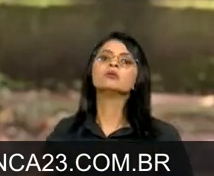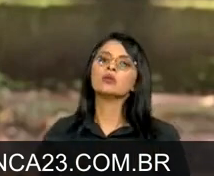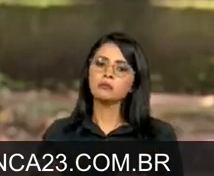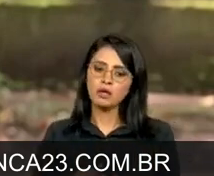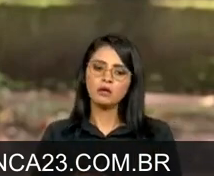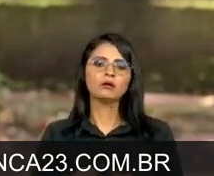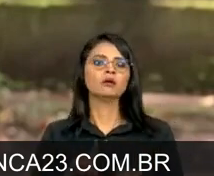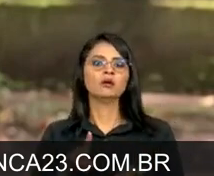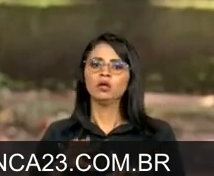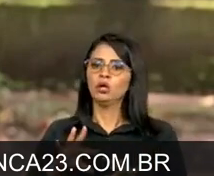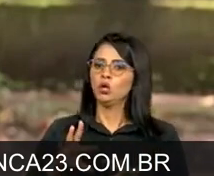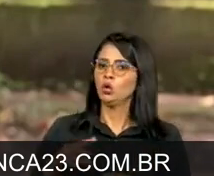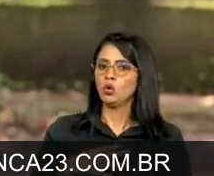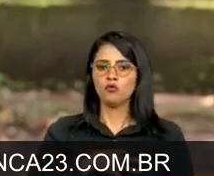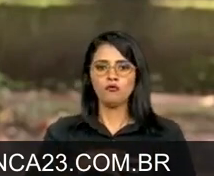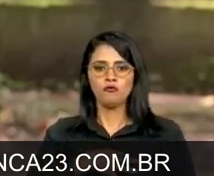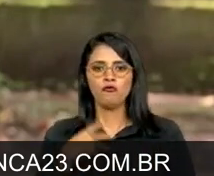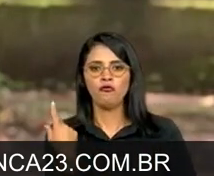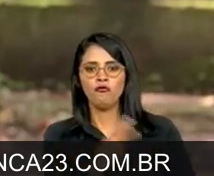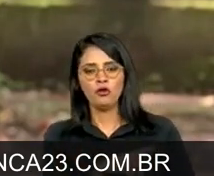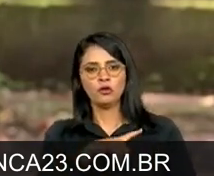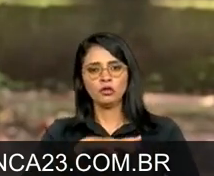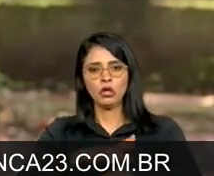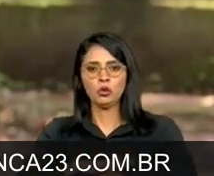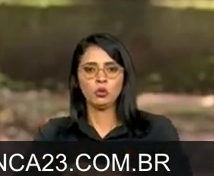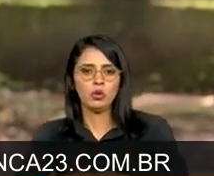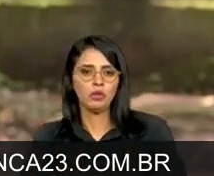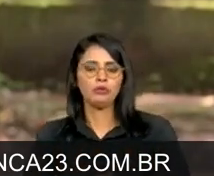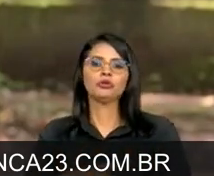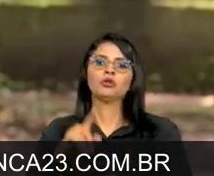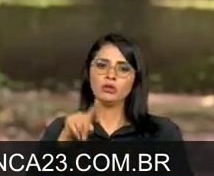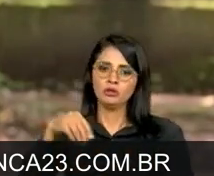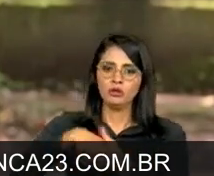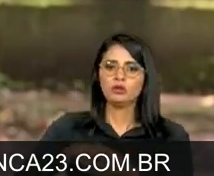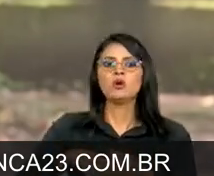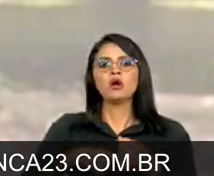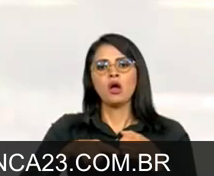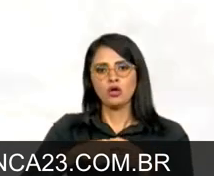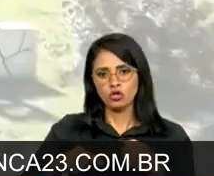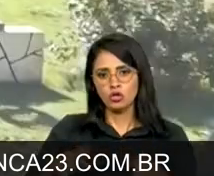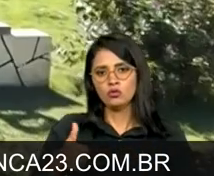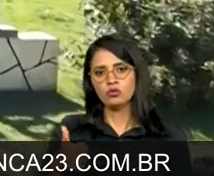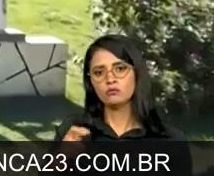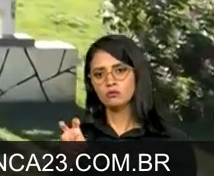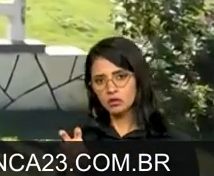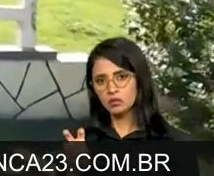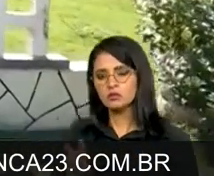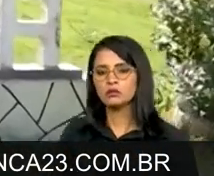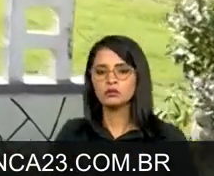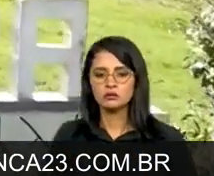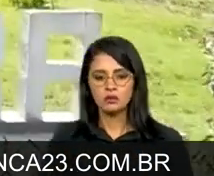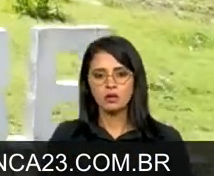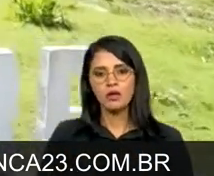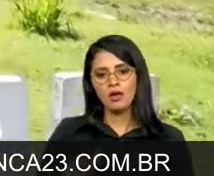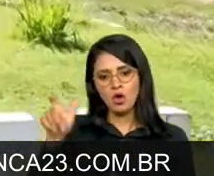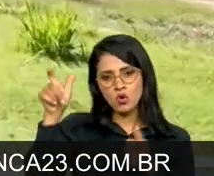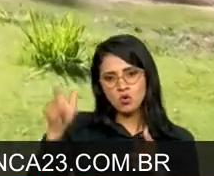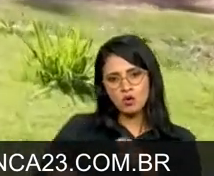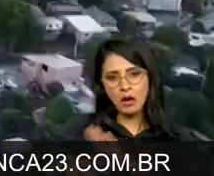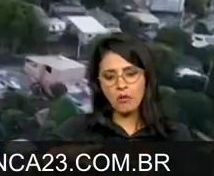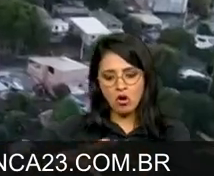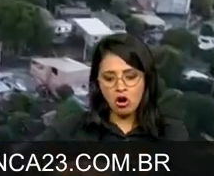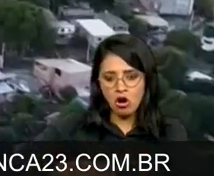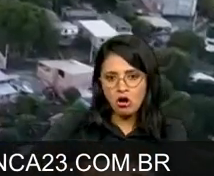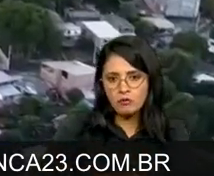de todo filho de doente de lepra. Isso está no artigo 15. Além do leprosário de